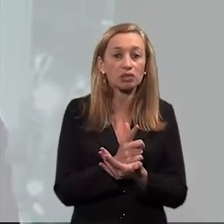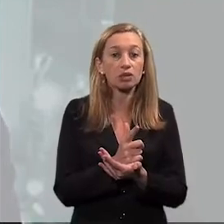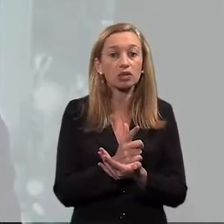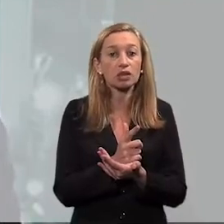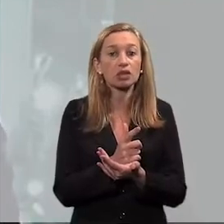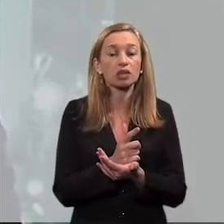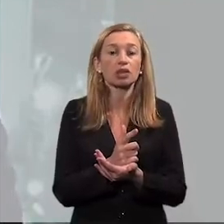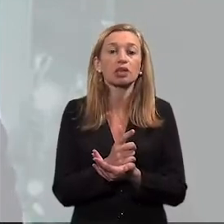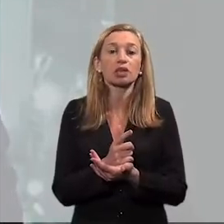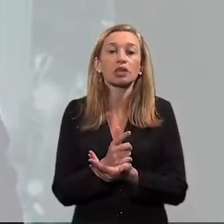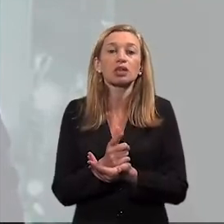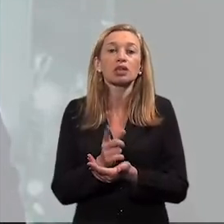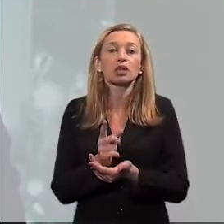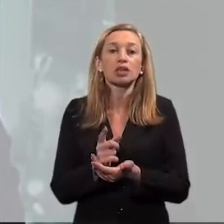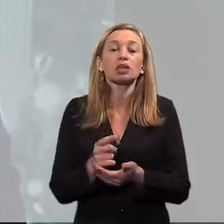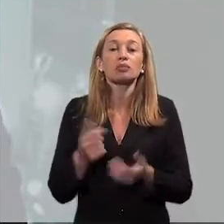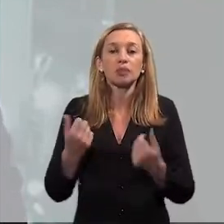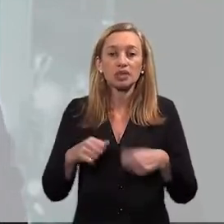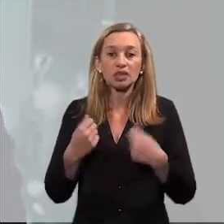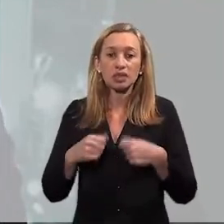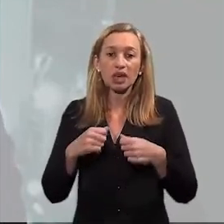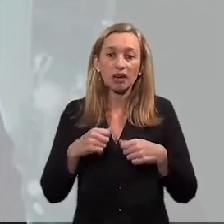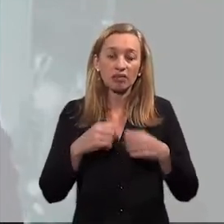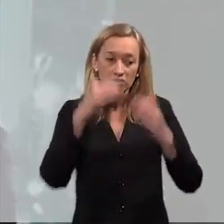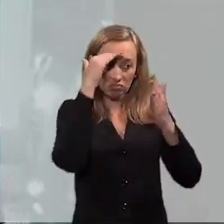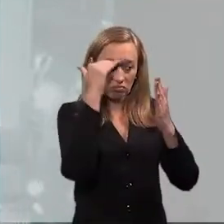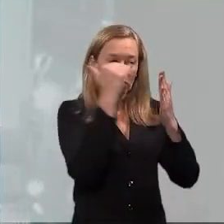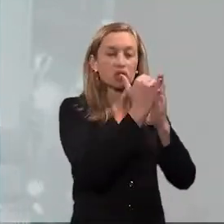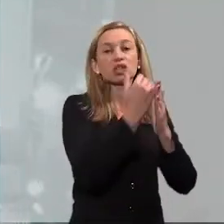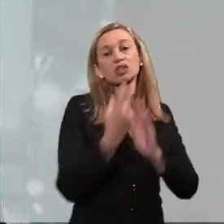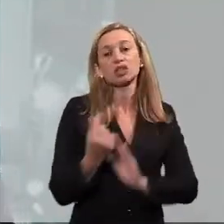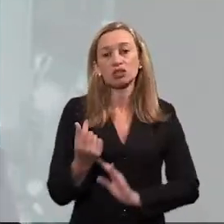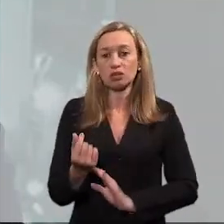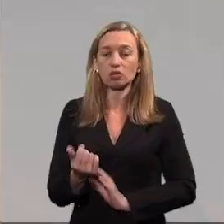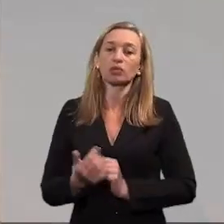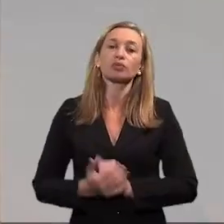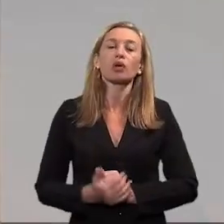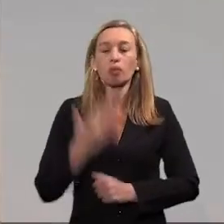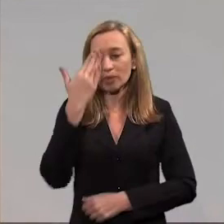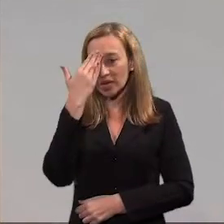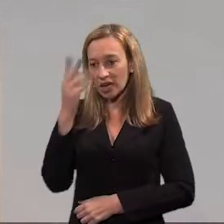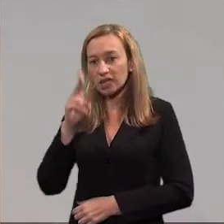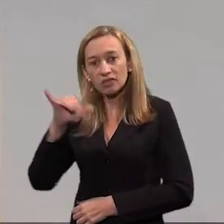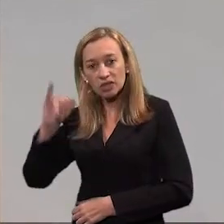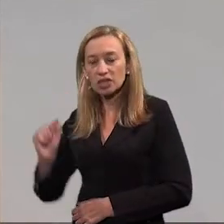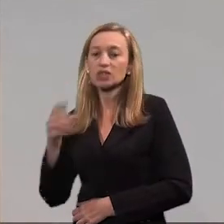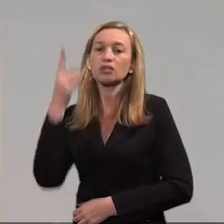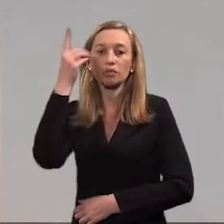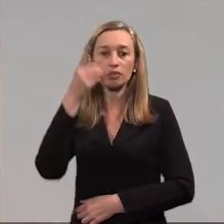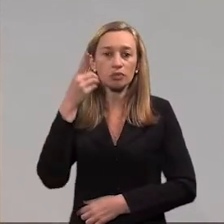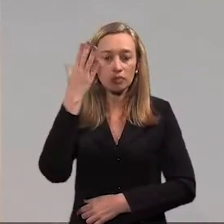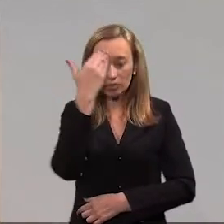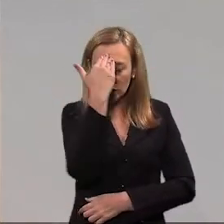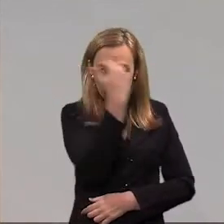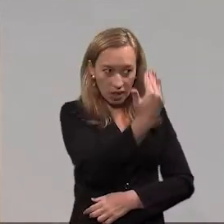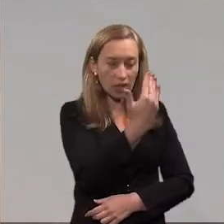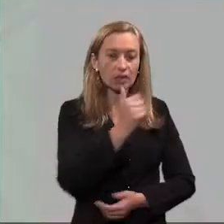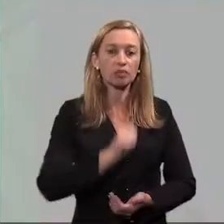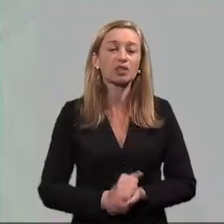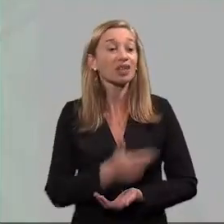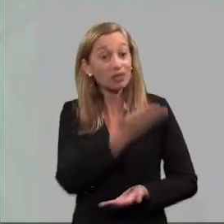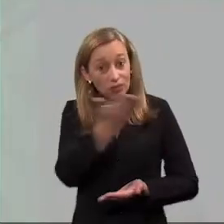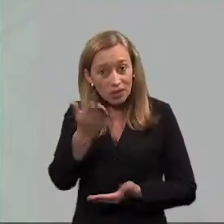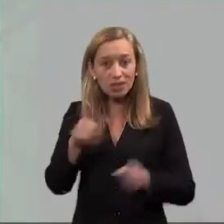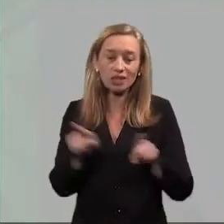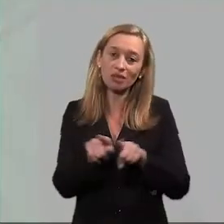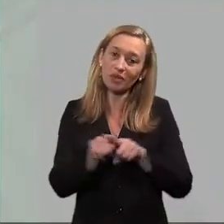deveria ser feito sob aspecto não só legal, como também financeiro. Obrigada, Vinícius. Obrigada, deputado.